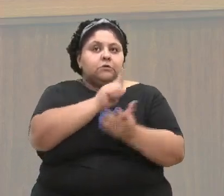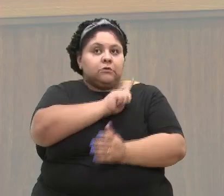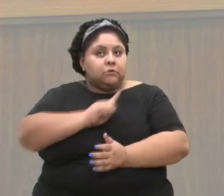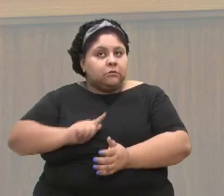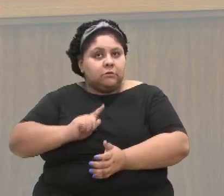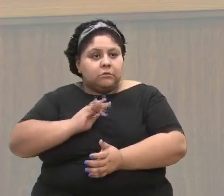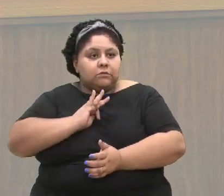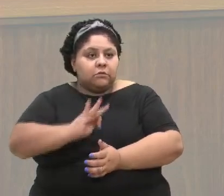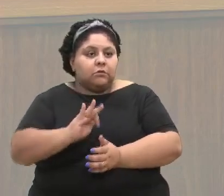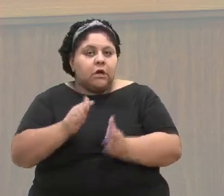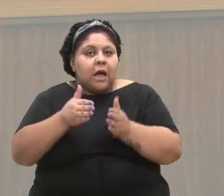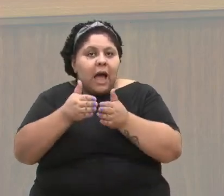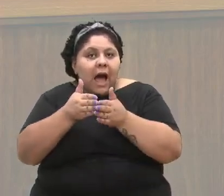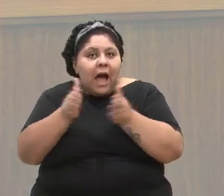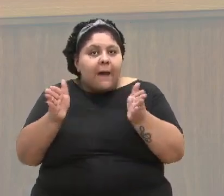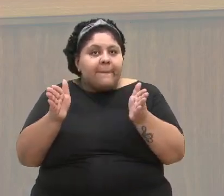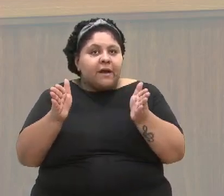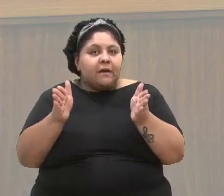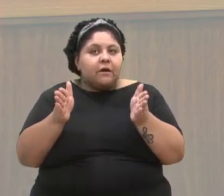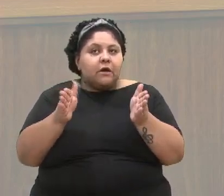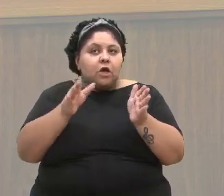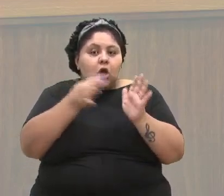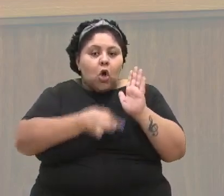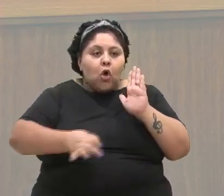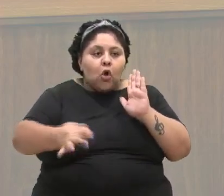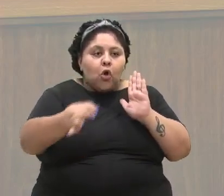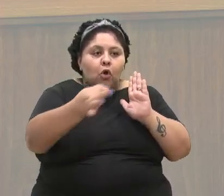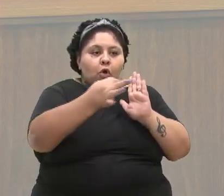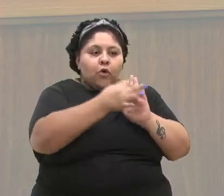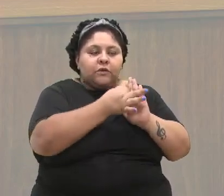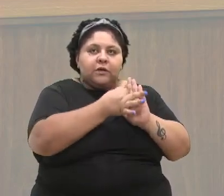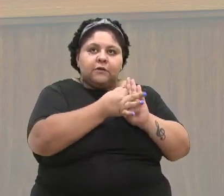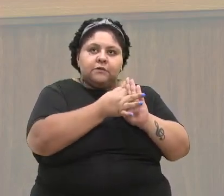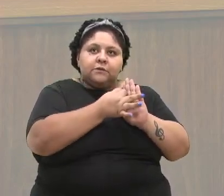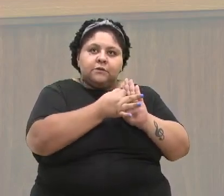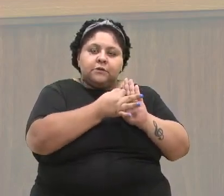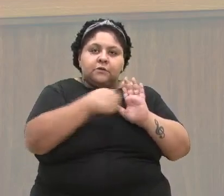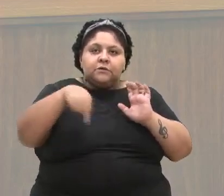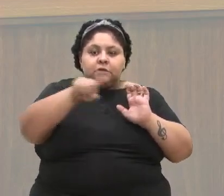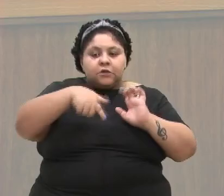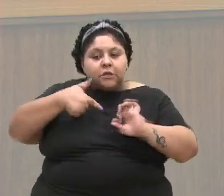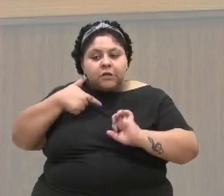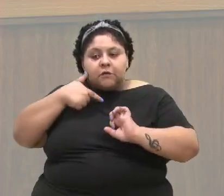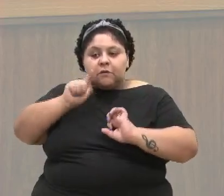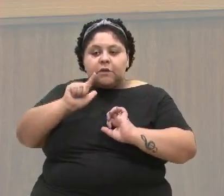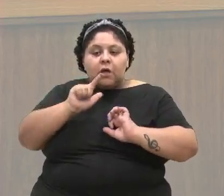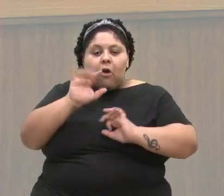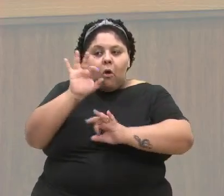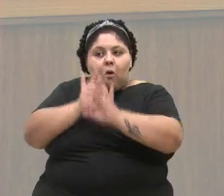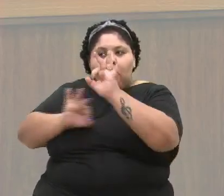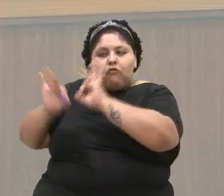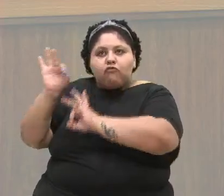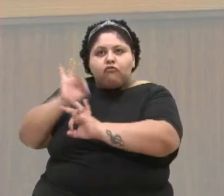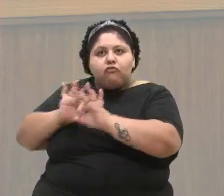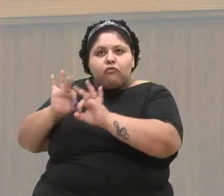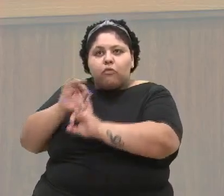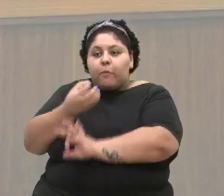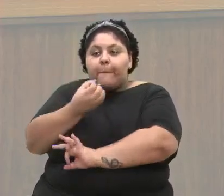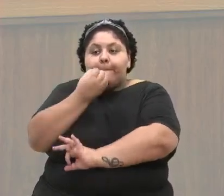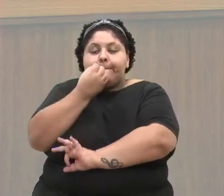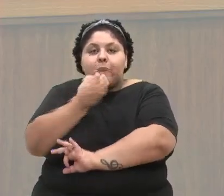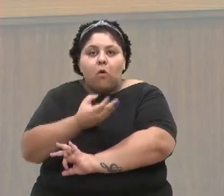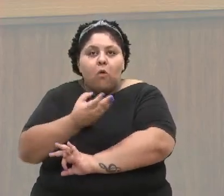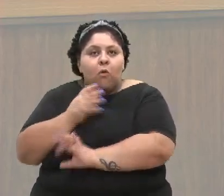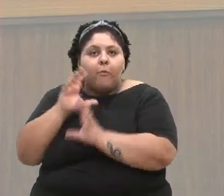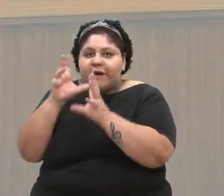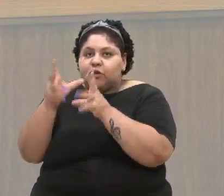federal abra espaço para que esse diálogo ocorra e a gente consiga adequar para que fique bom para